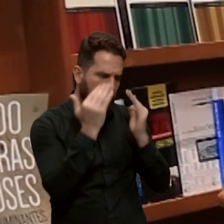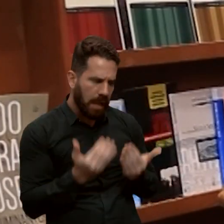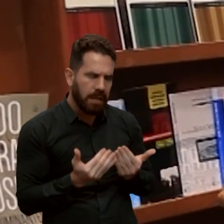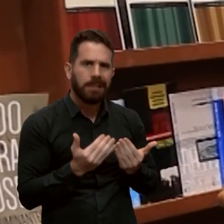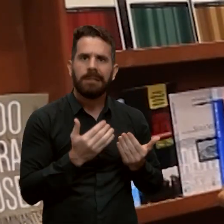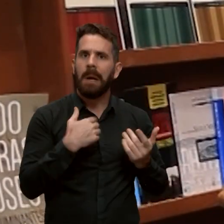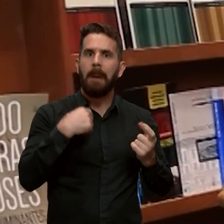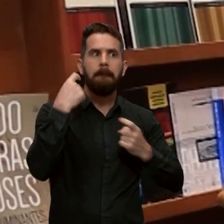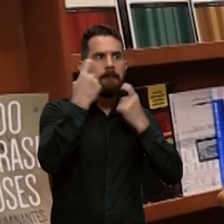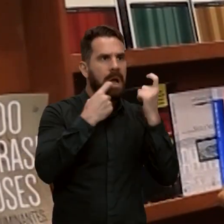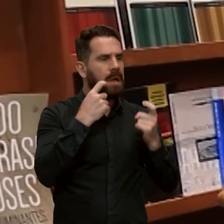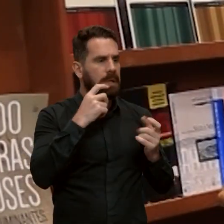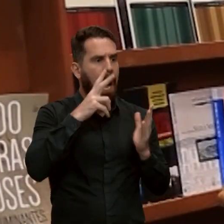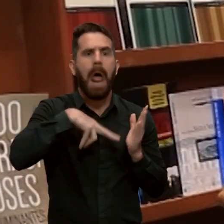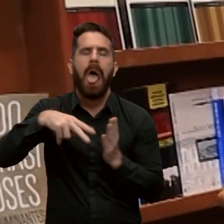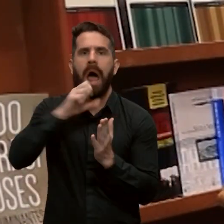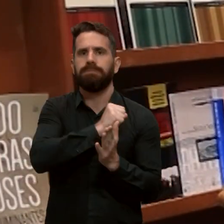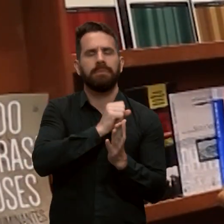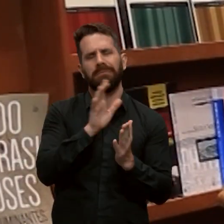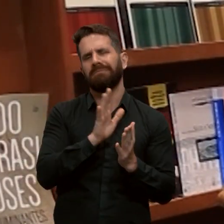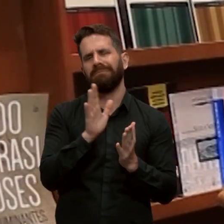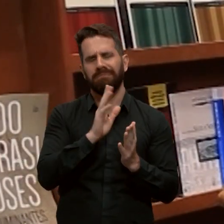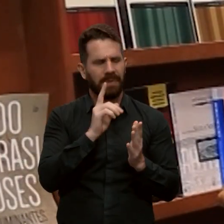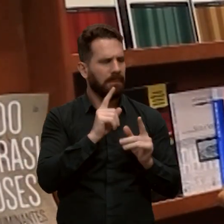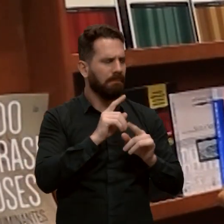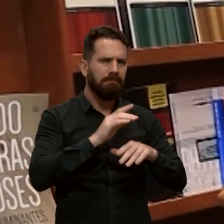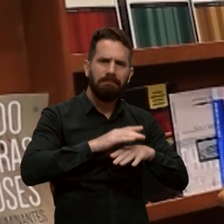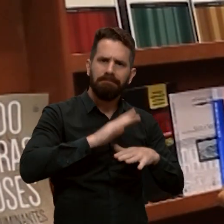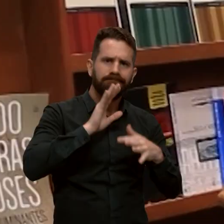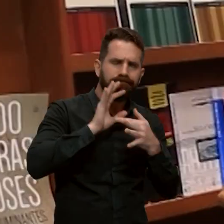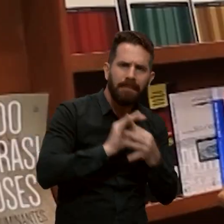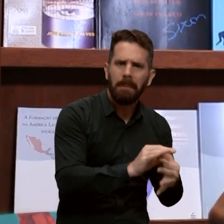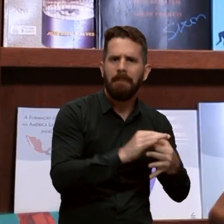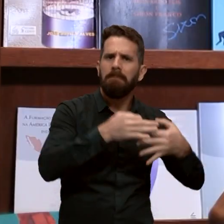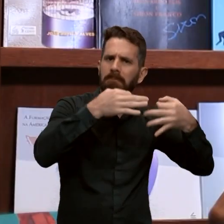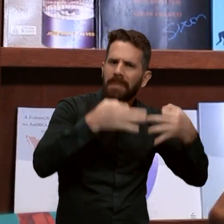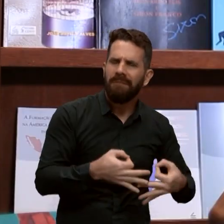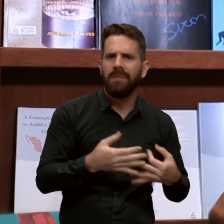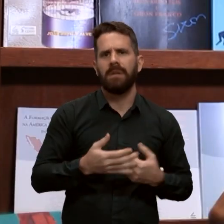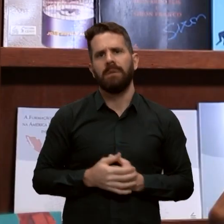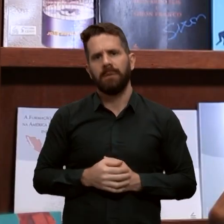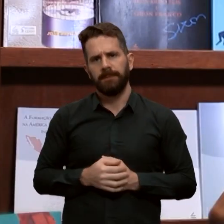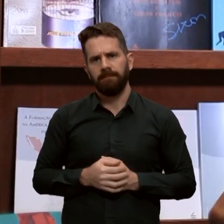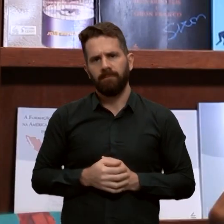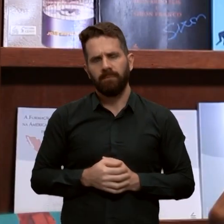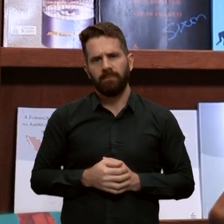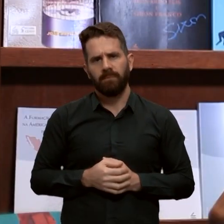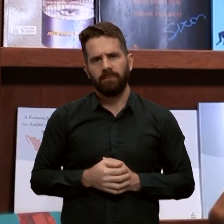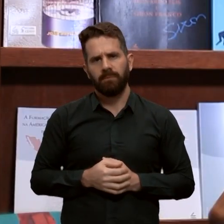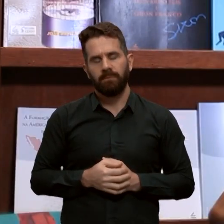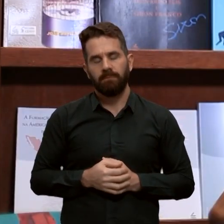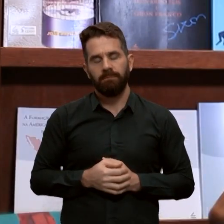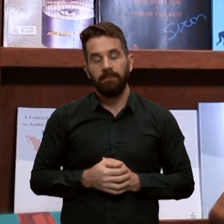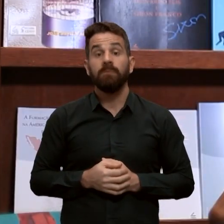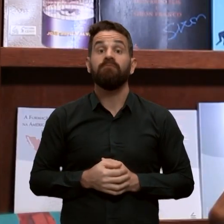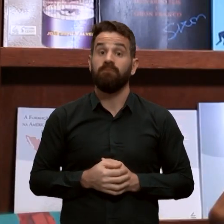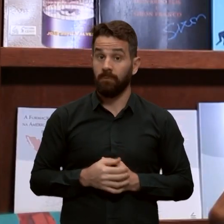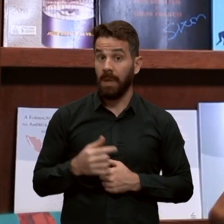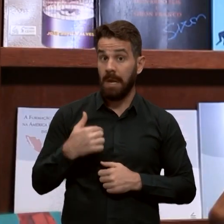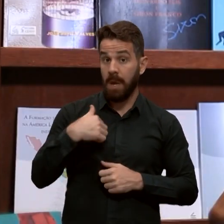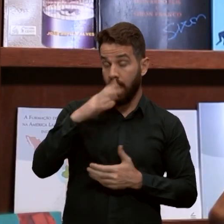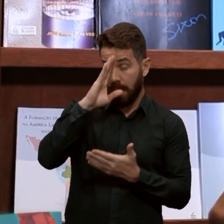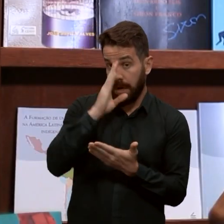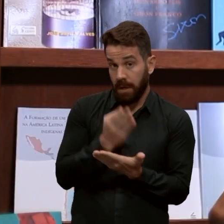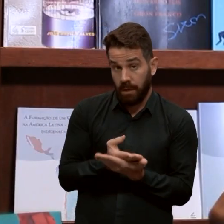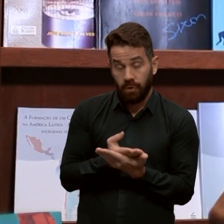com a conclusão dela? O que você pode nos dizer agora sobre isso? Eu acredito que é um trabalho que deva